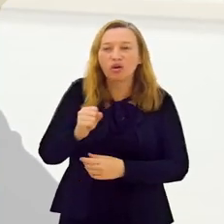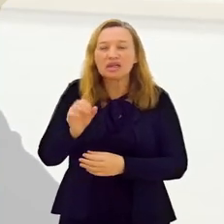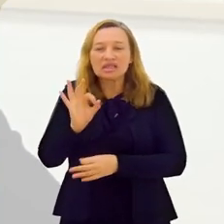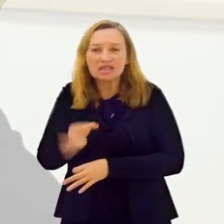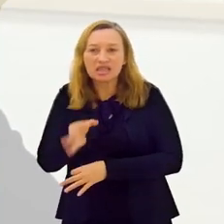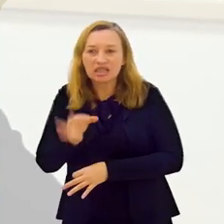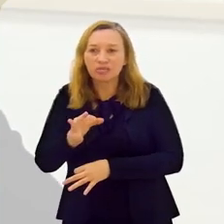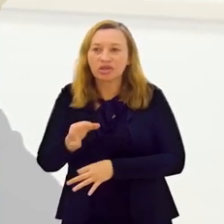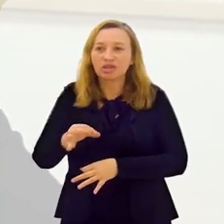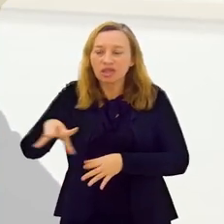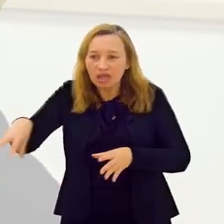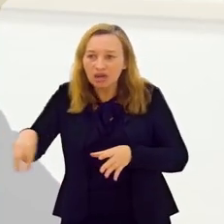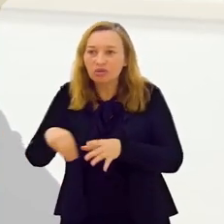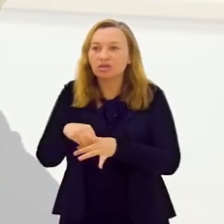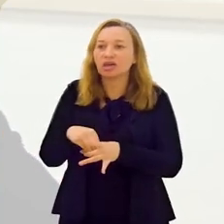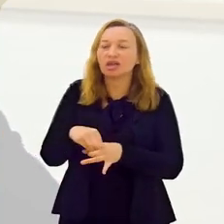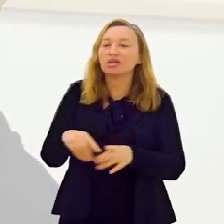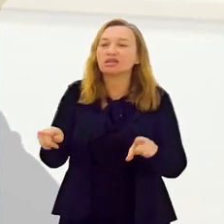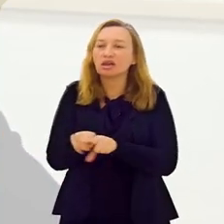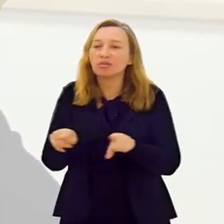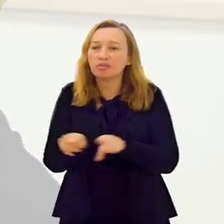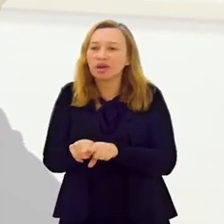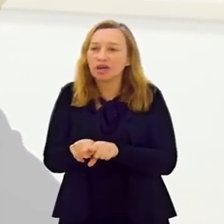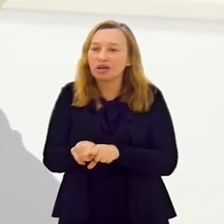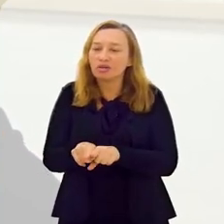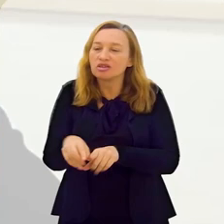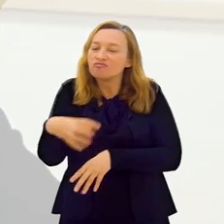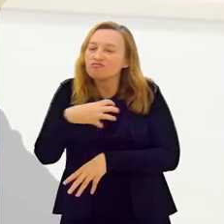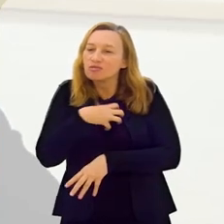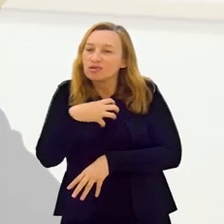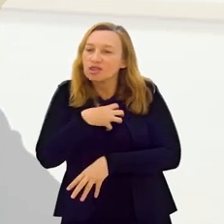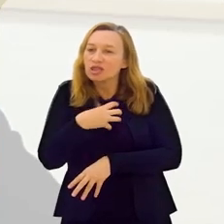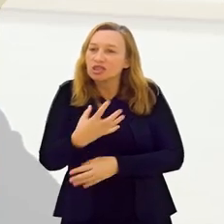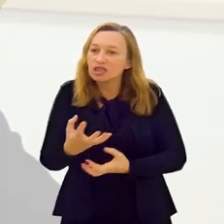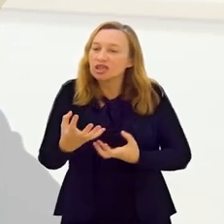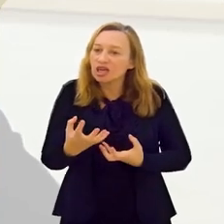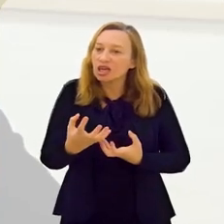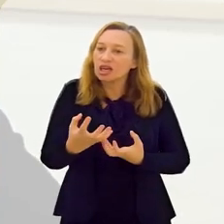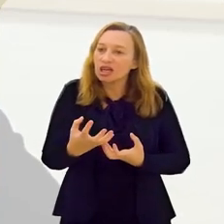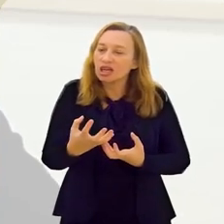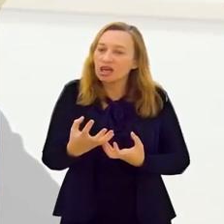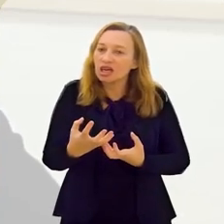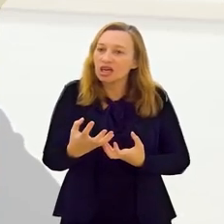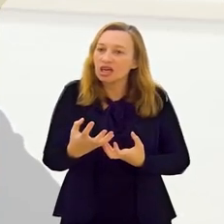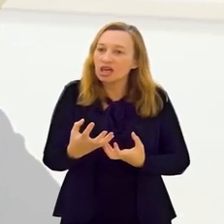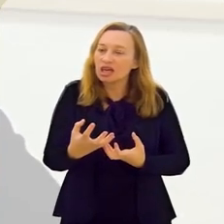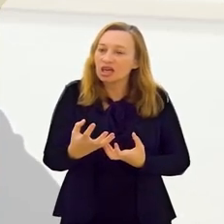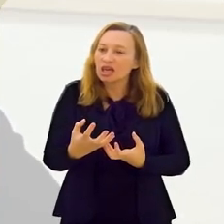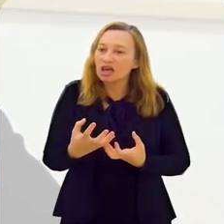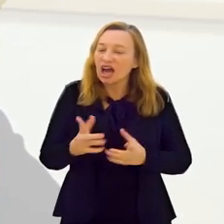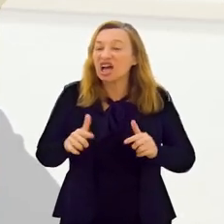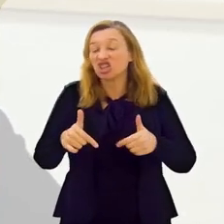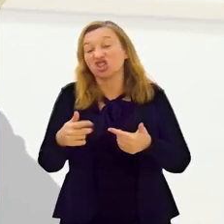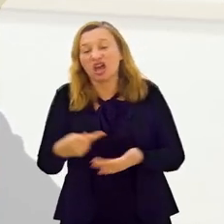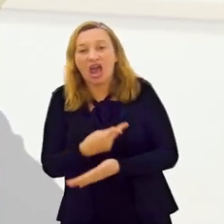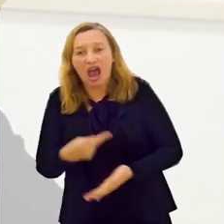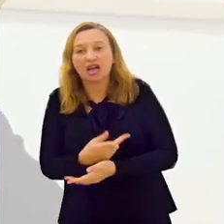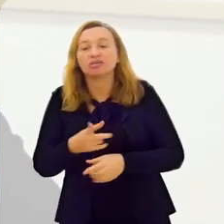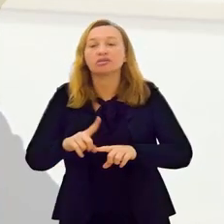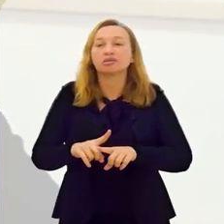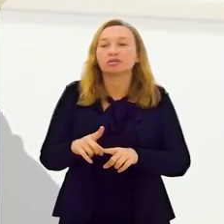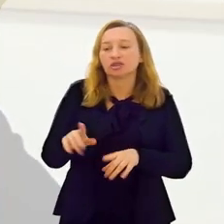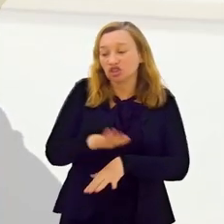dos avós? Certamente eles implementariam até pelo lado sentimental, eles não queriam ficar dando mau exemplo